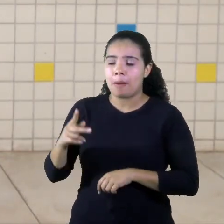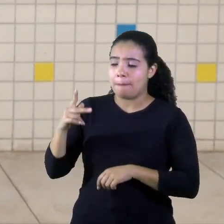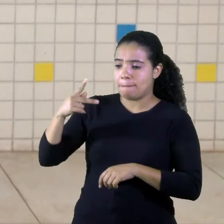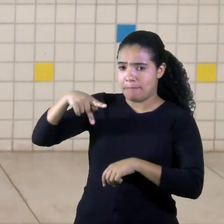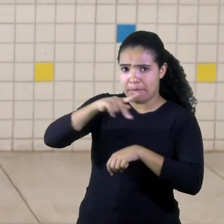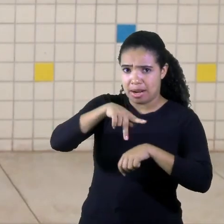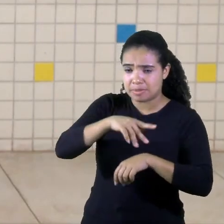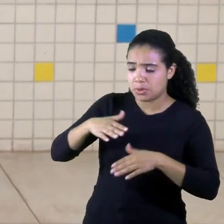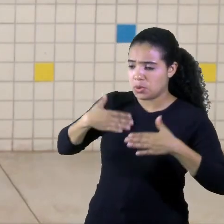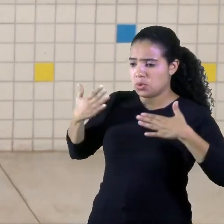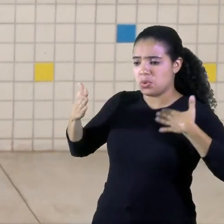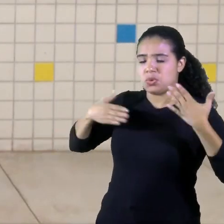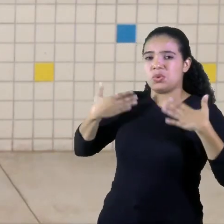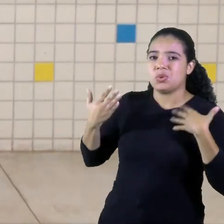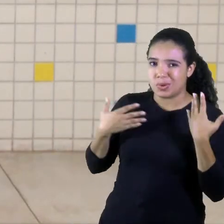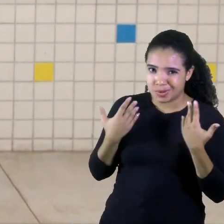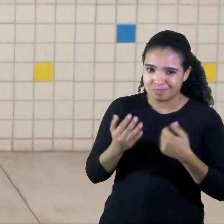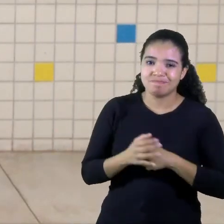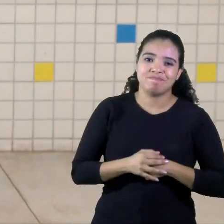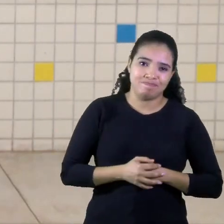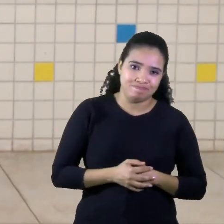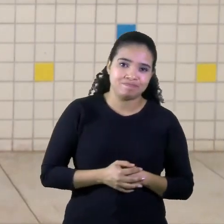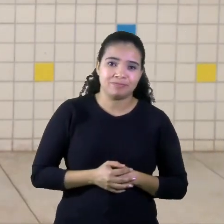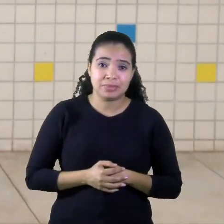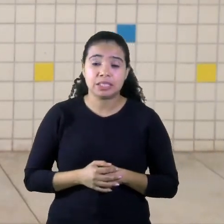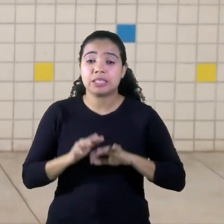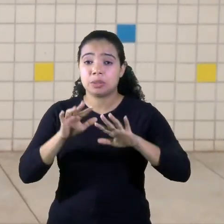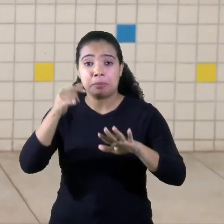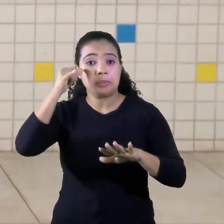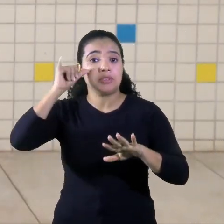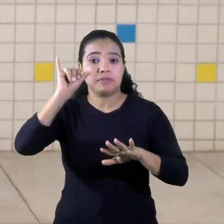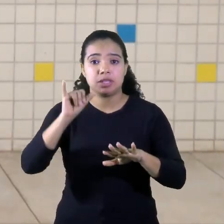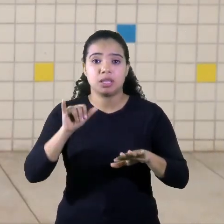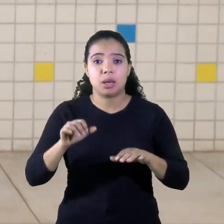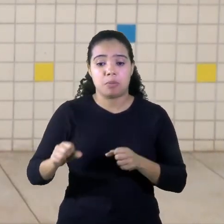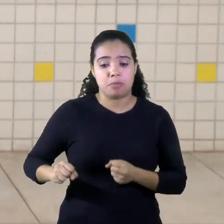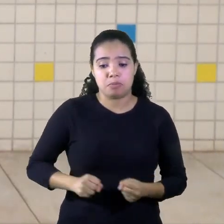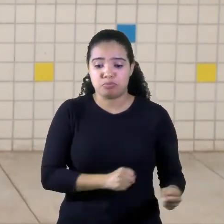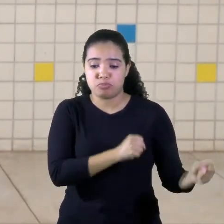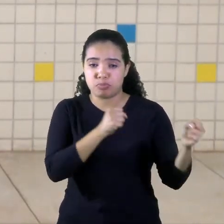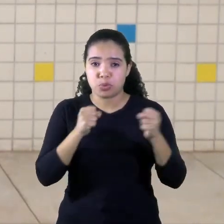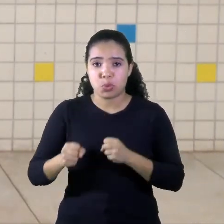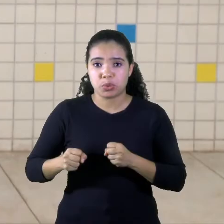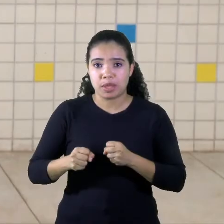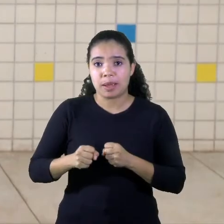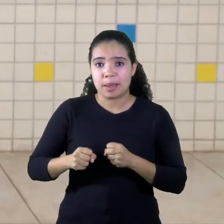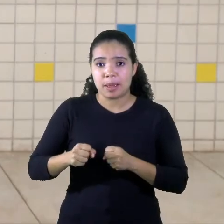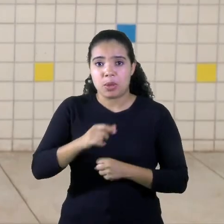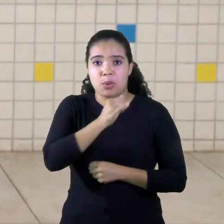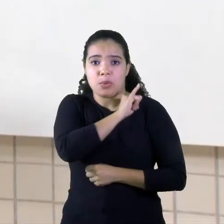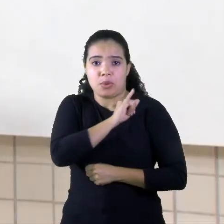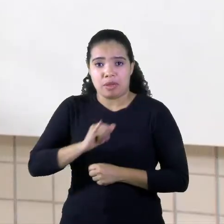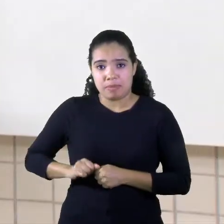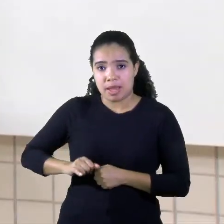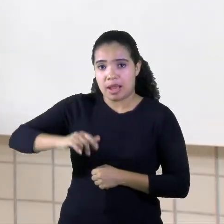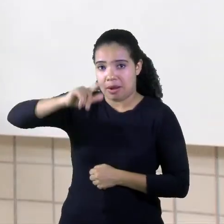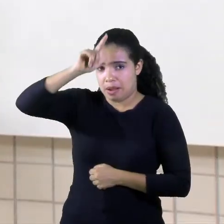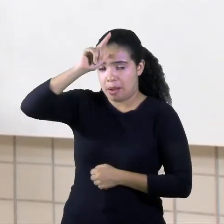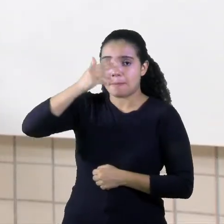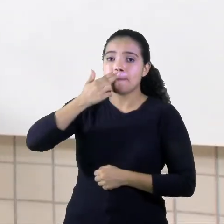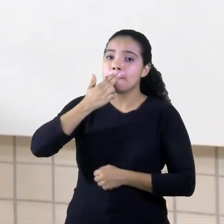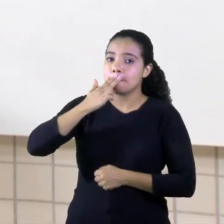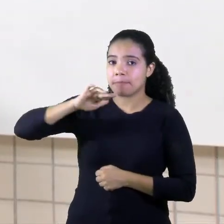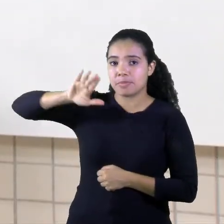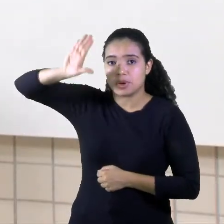essa expansão, para evitar o poder do Império Alemão, do governo nazista, o governo